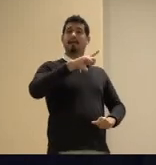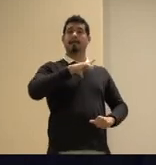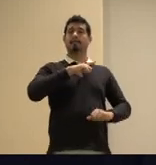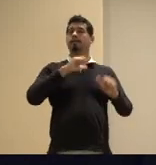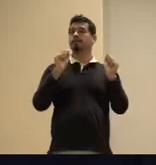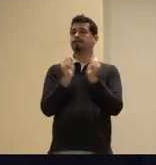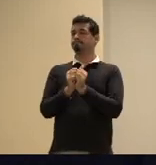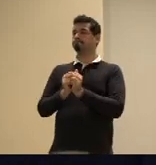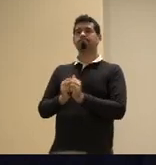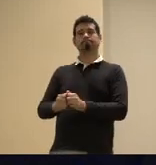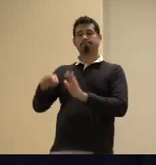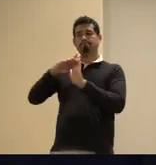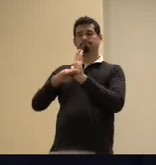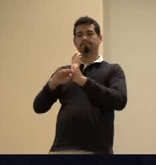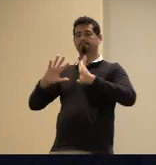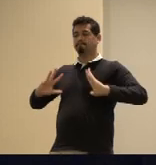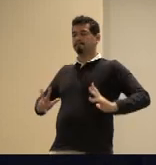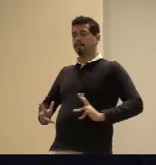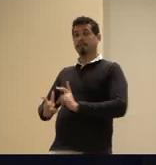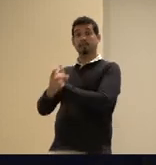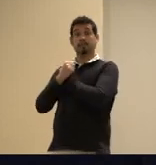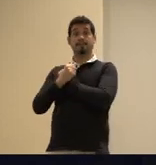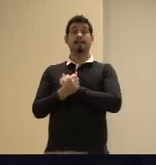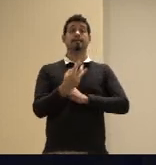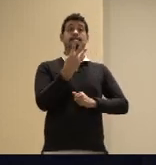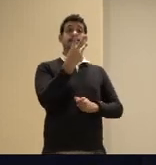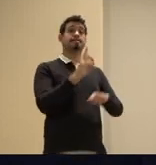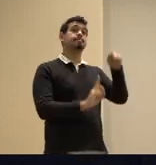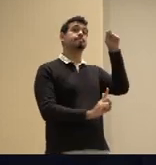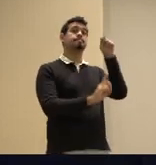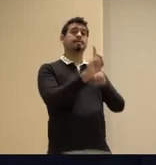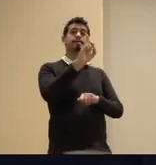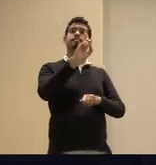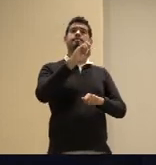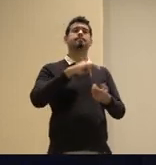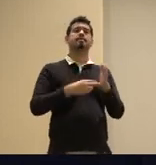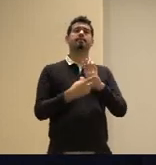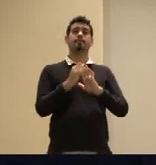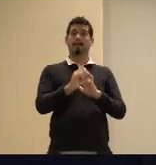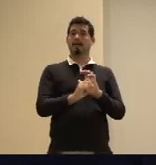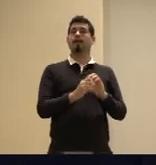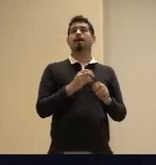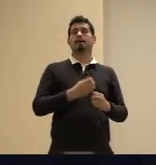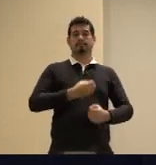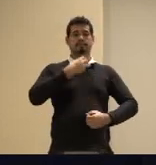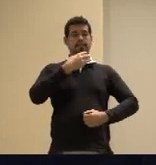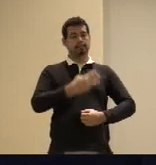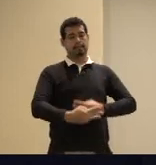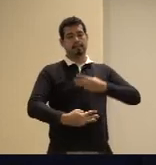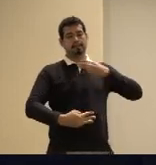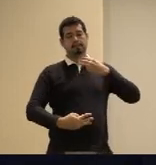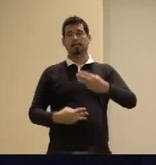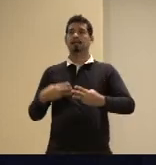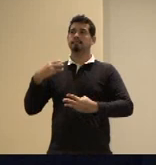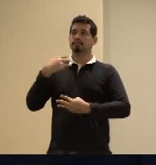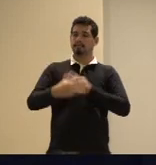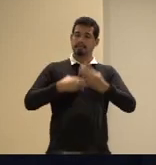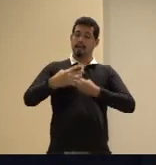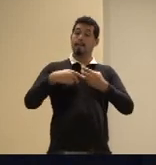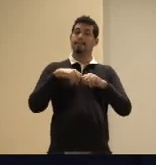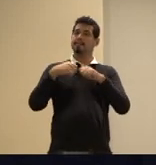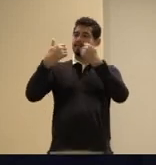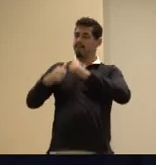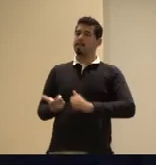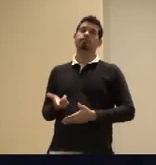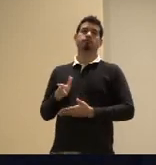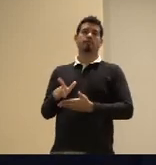programa de acolhimento, a cada 3 meses, essa ele tem que ser, a situação dele tem que ser reavaliada.